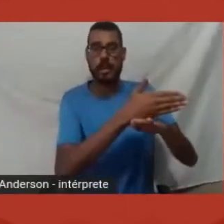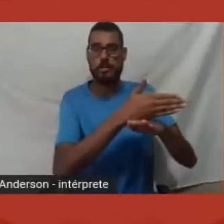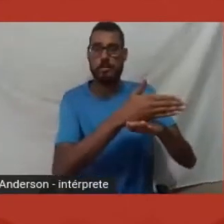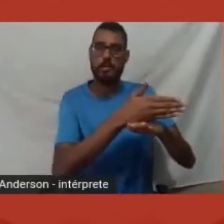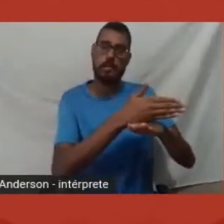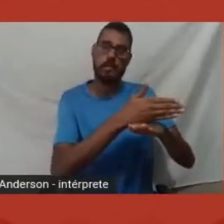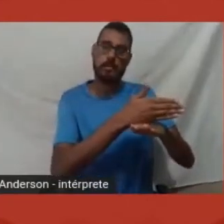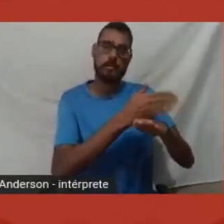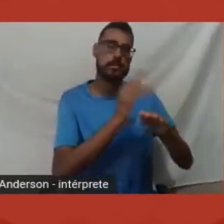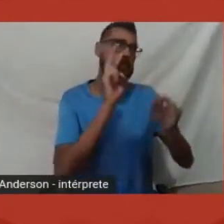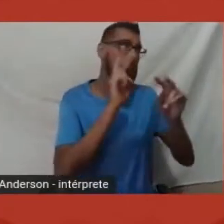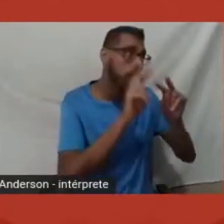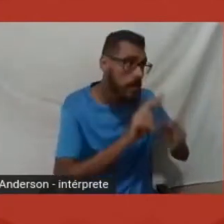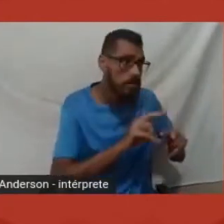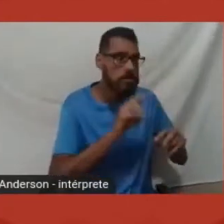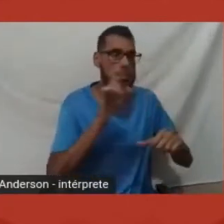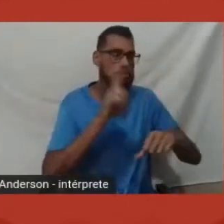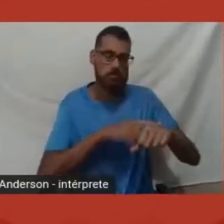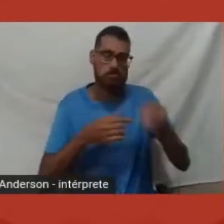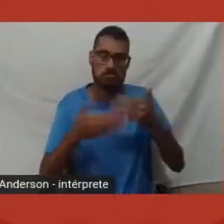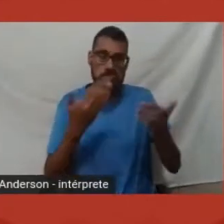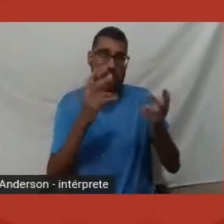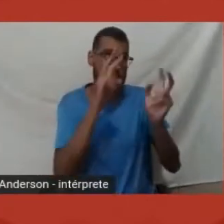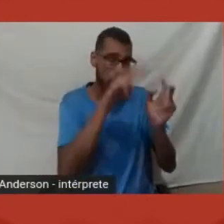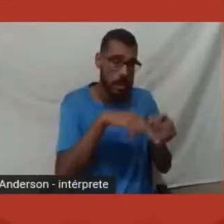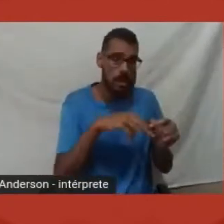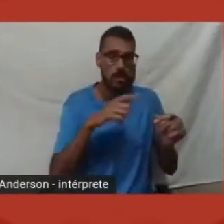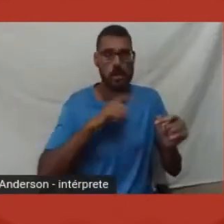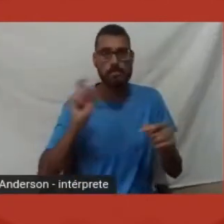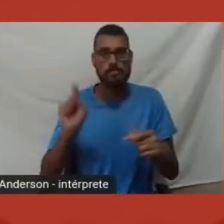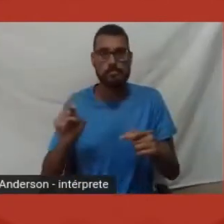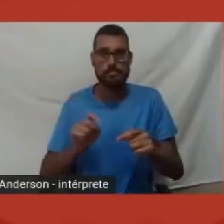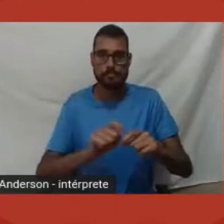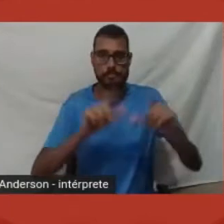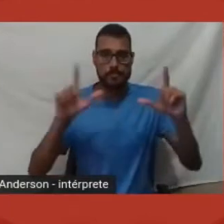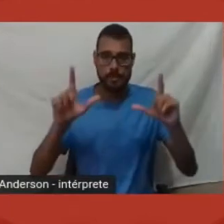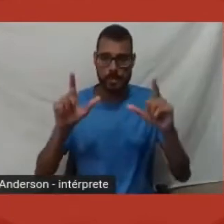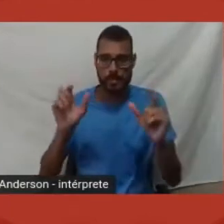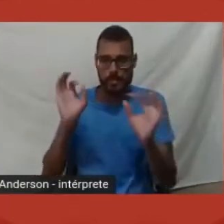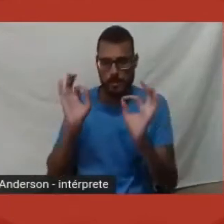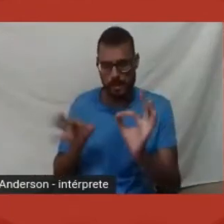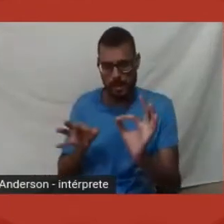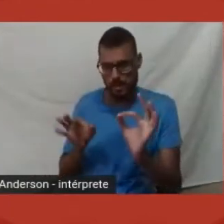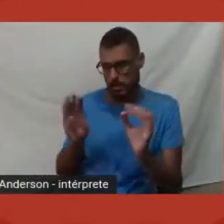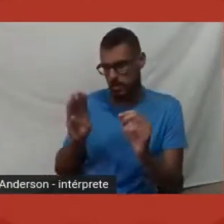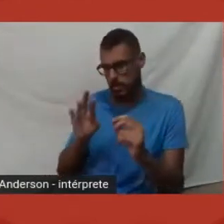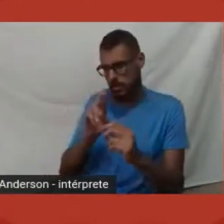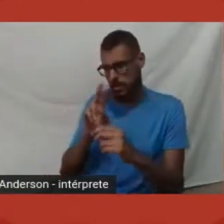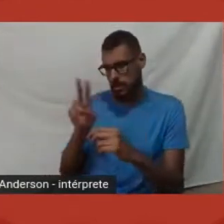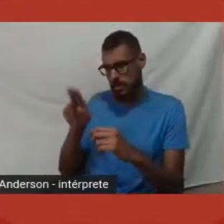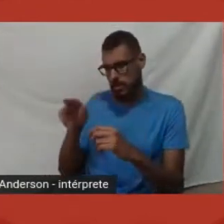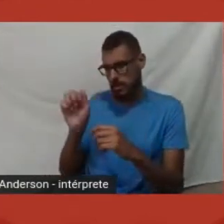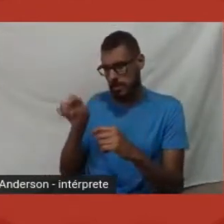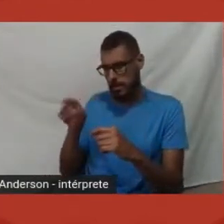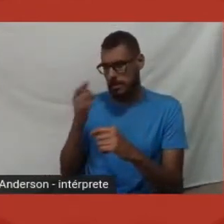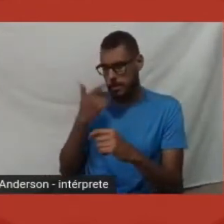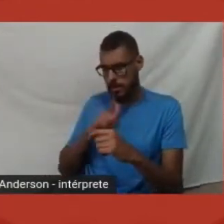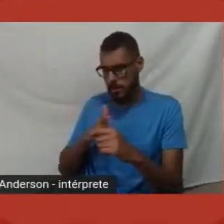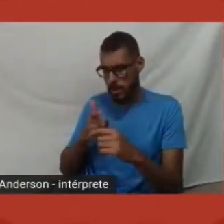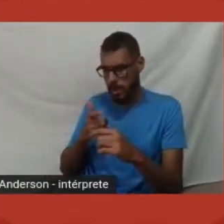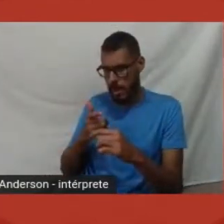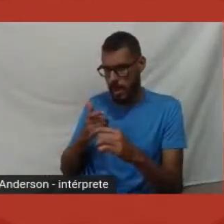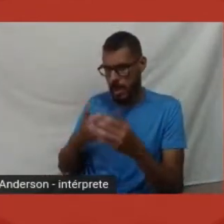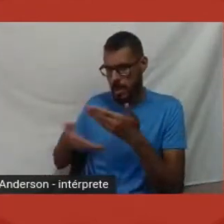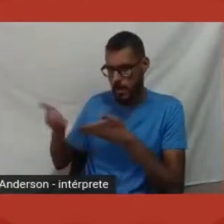momento também. Podemos fazer assim? Isso. Você consegue compartilhar aí, Bruno? Você tem ele aberto já, agora?